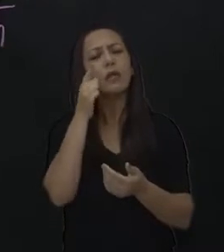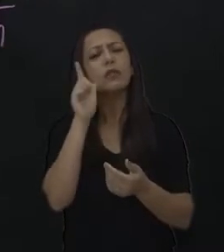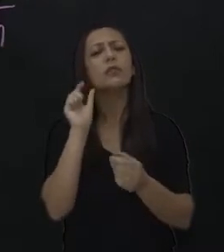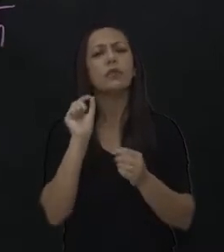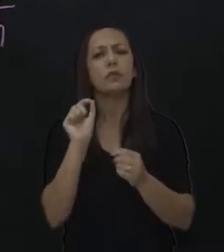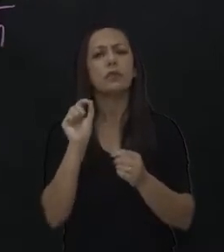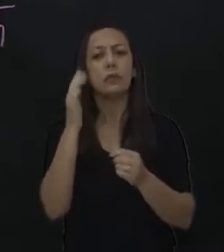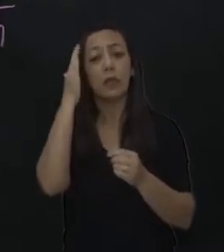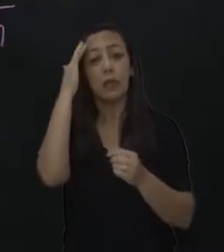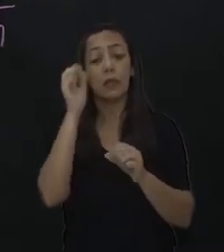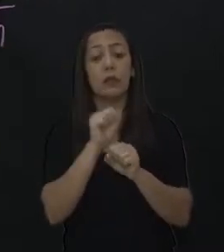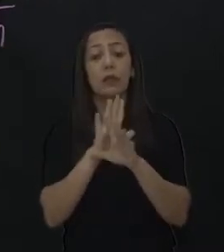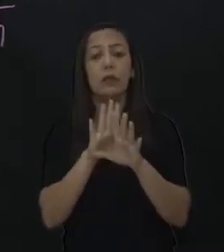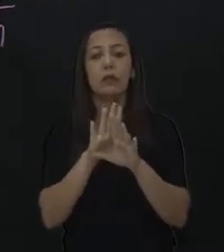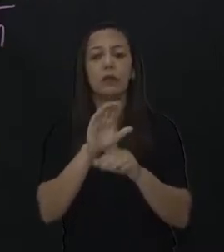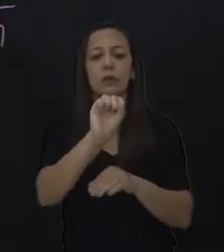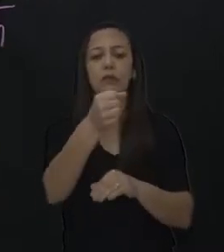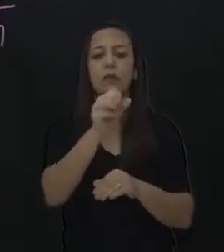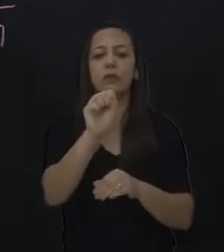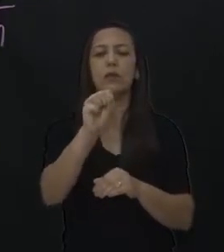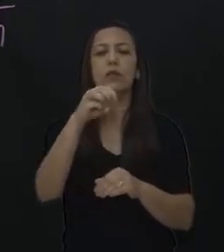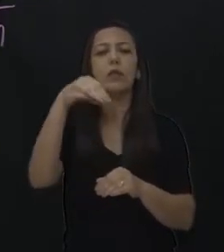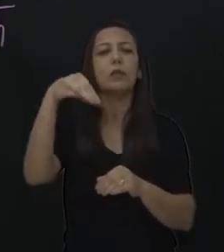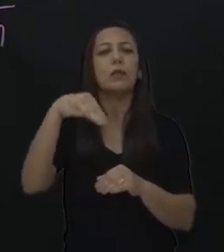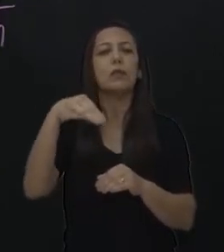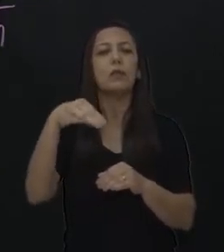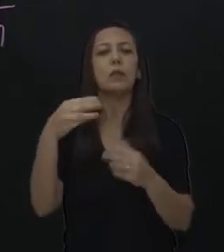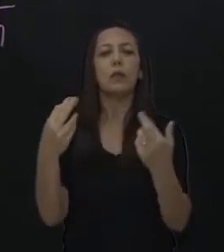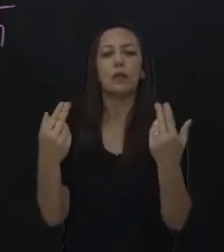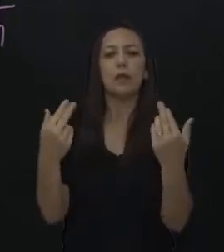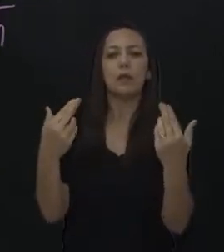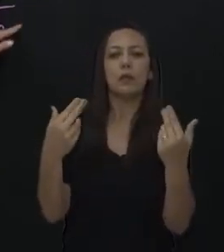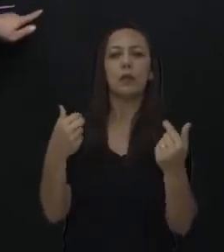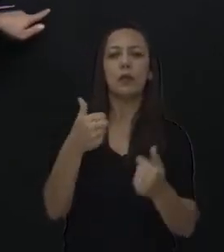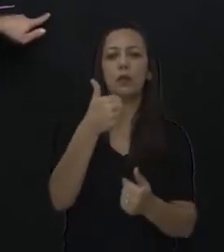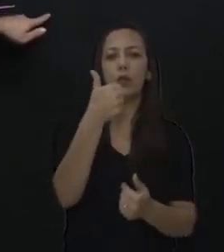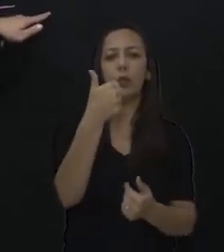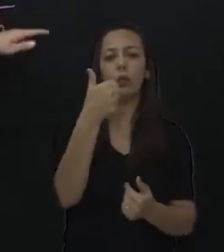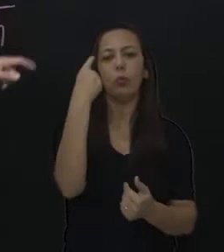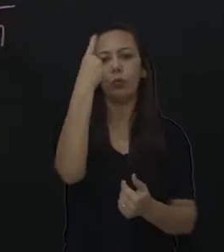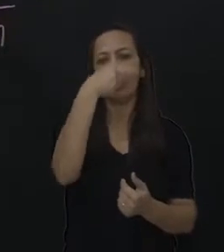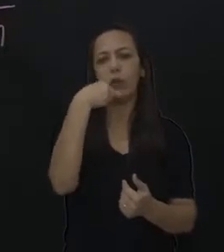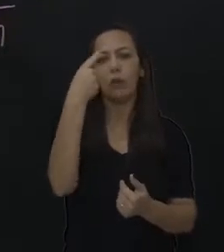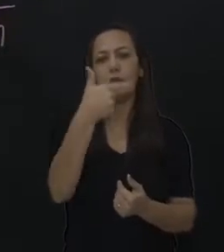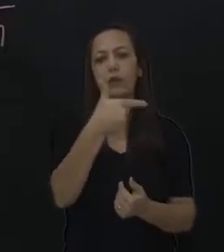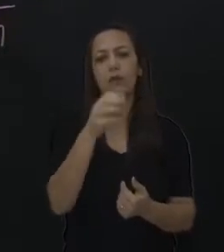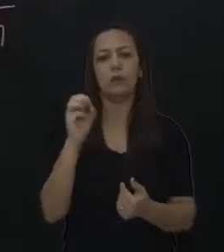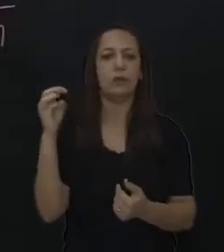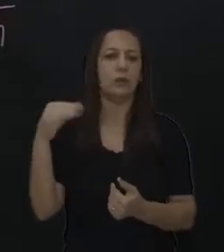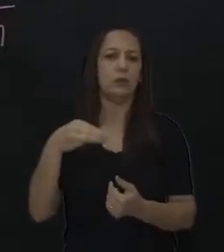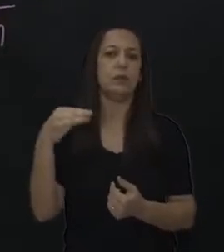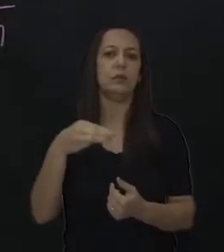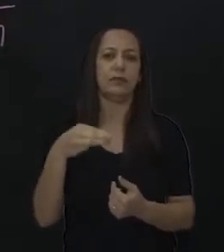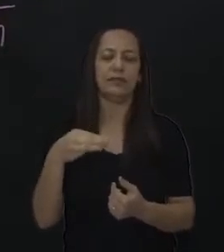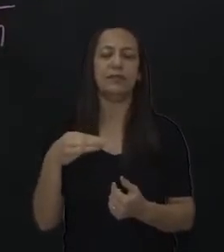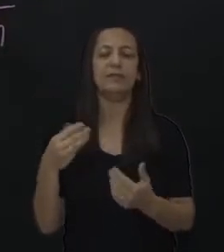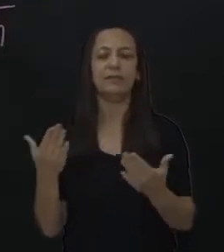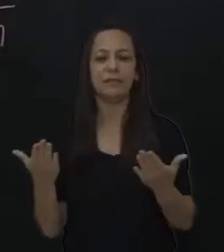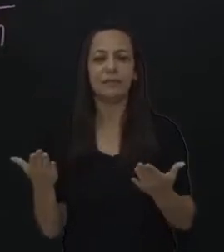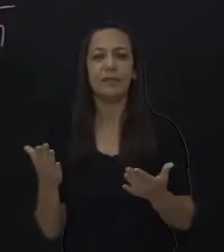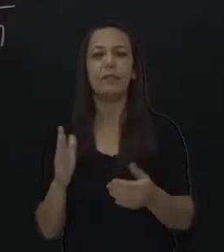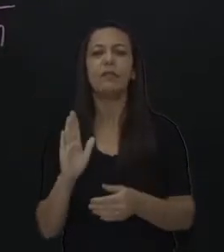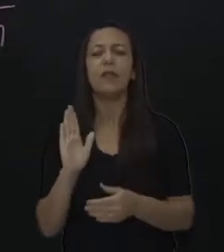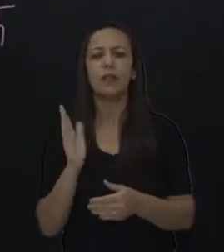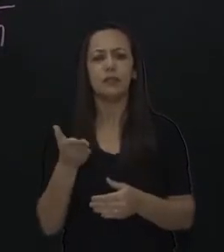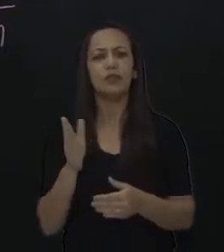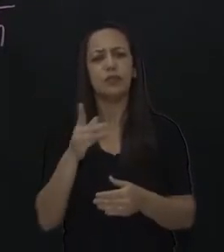definir daqui? Que 80 minutos é a mesma coisa do que 1 hora e 20 minutos, tá? Então, como eu lhes